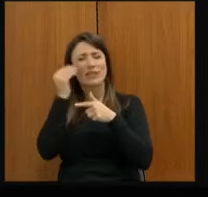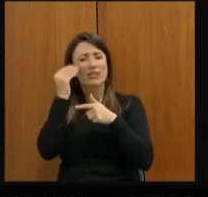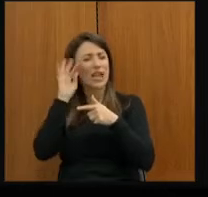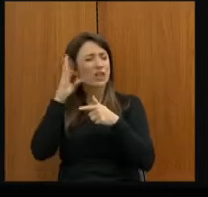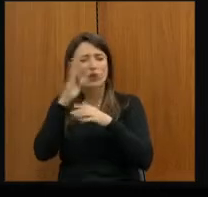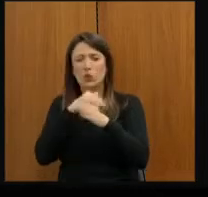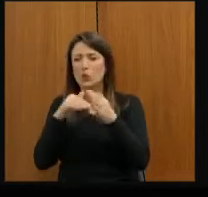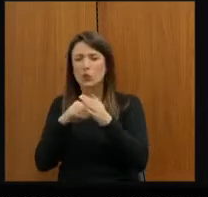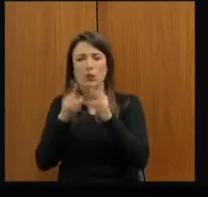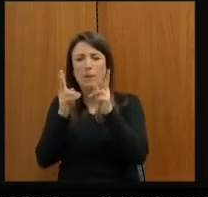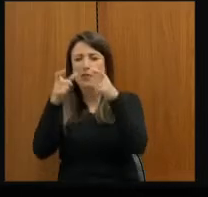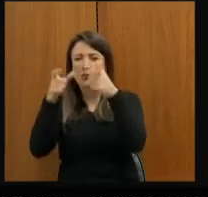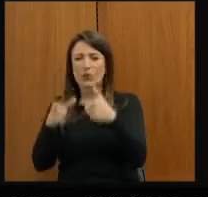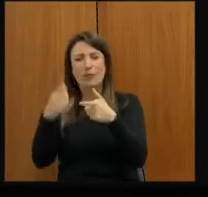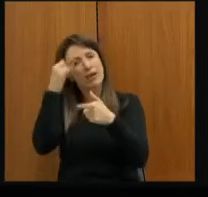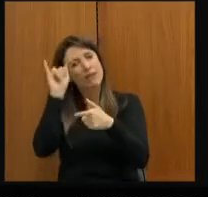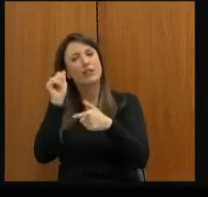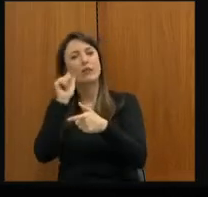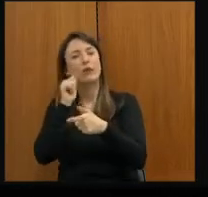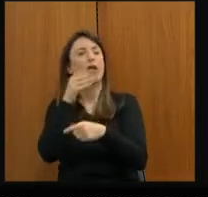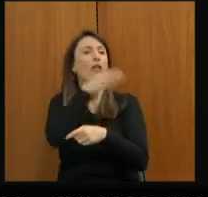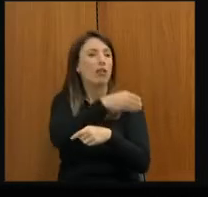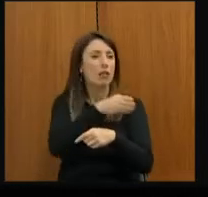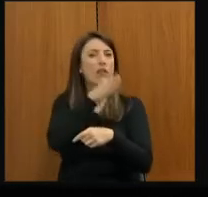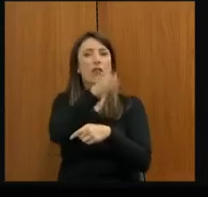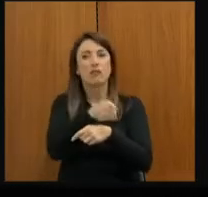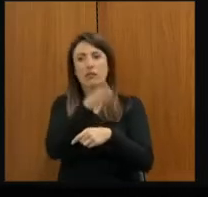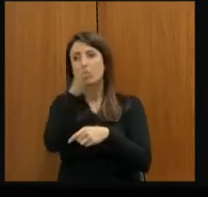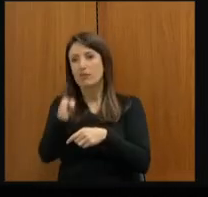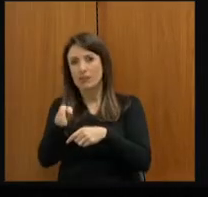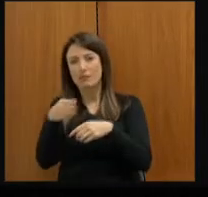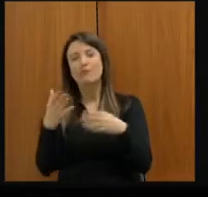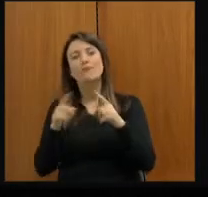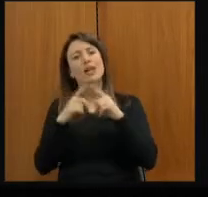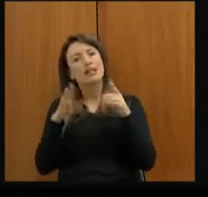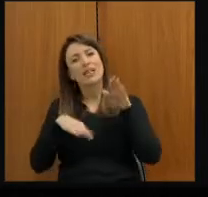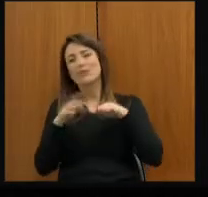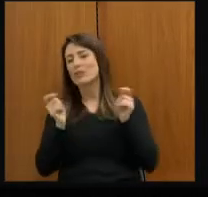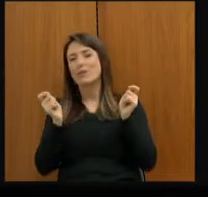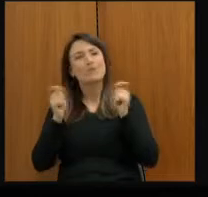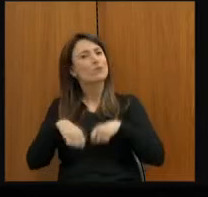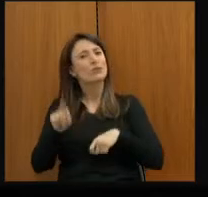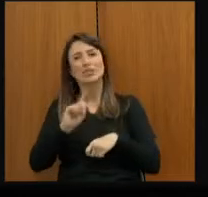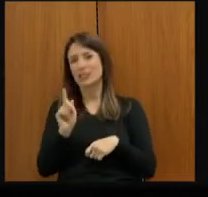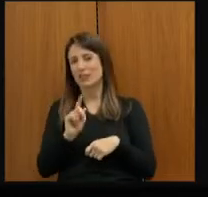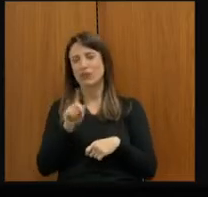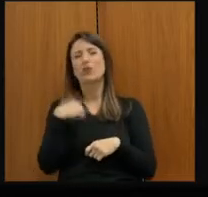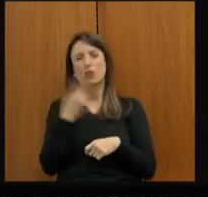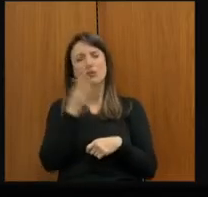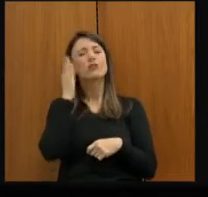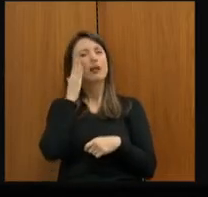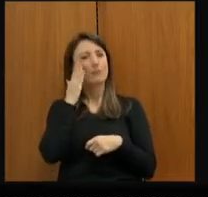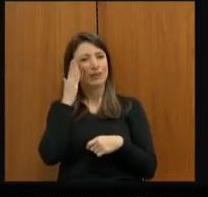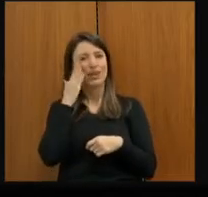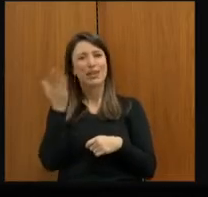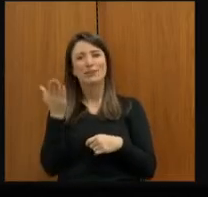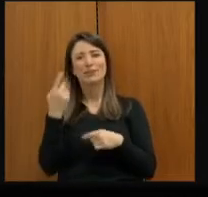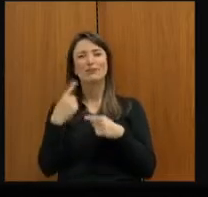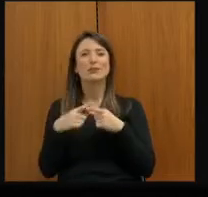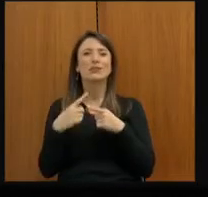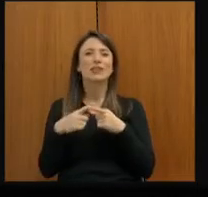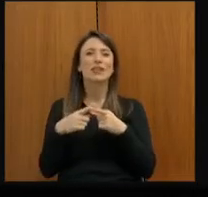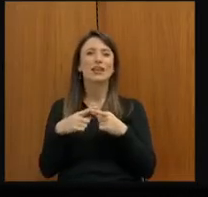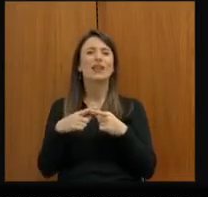local seria uma questão pré-processual mas isso nem sempre é possível nós sabemos as vezes que o nível de